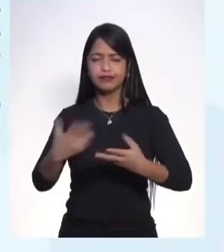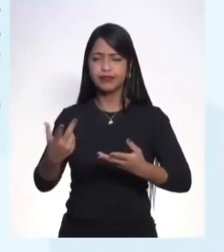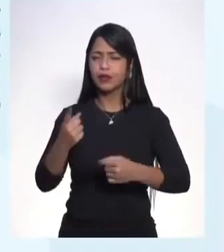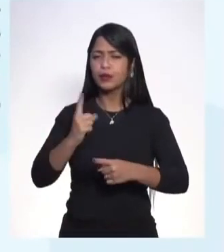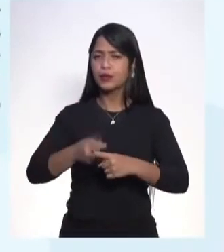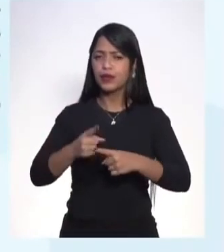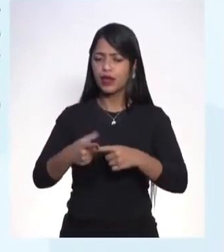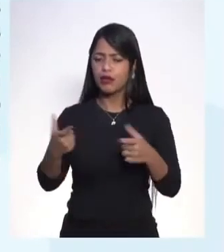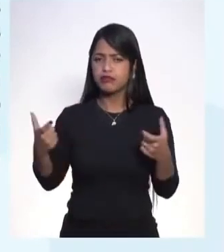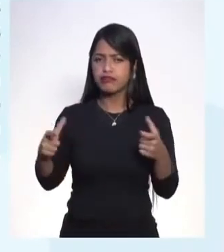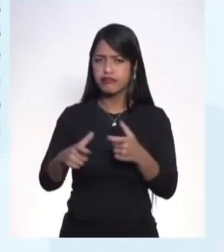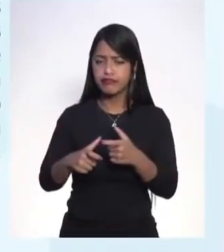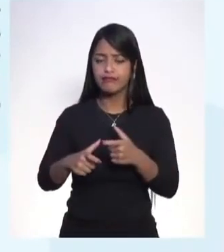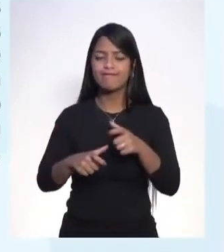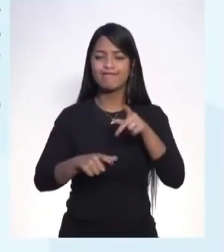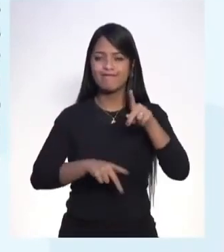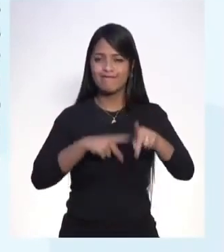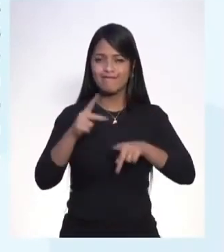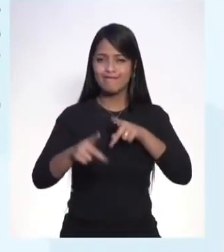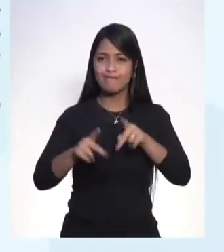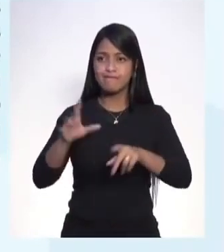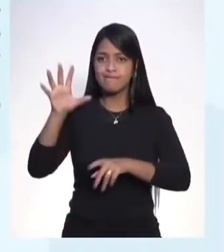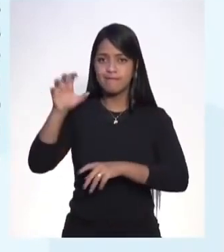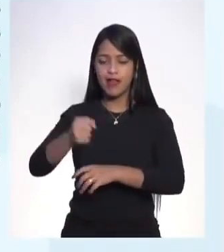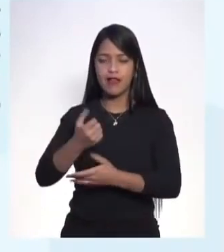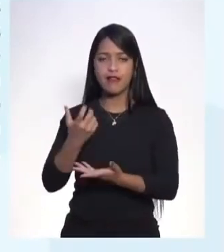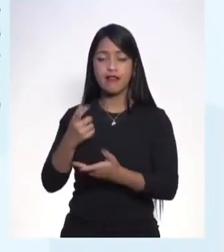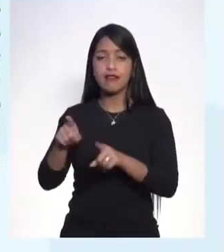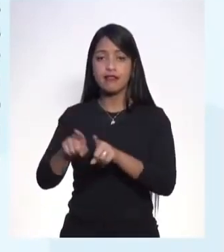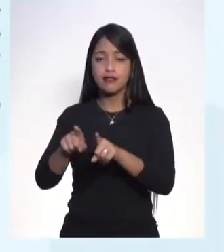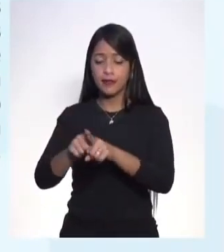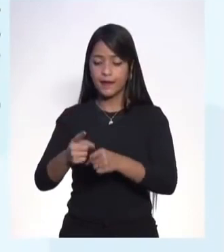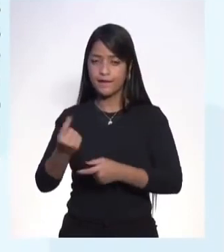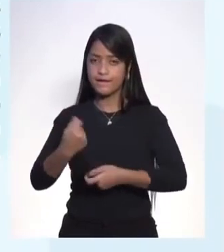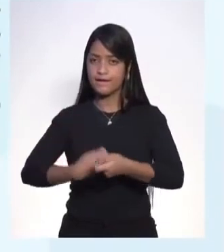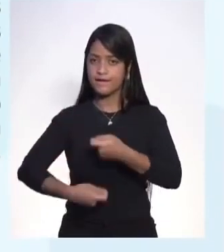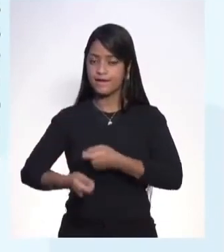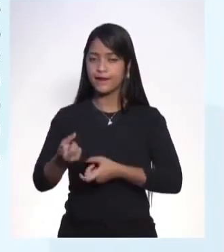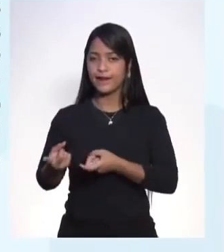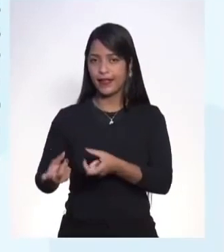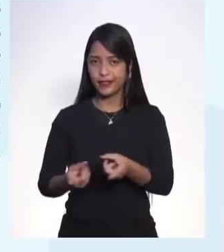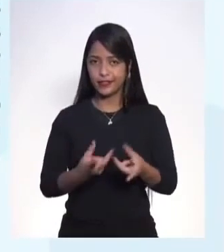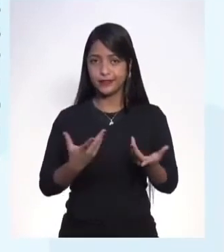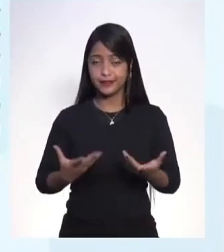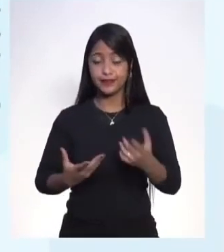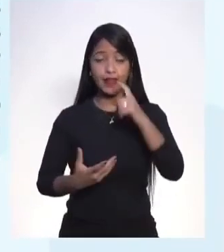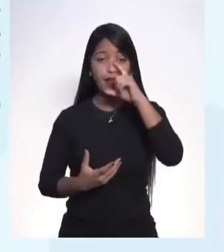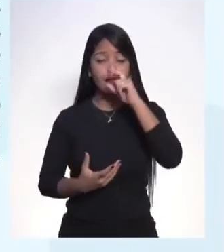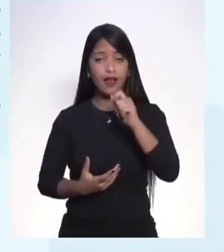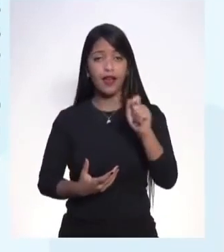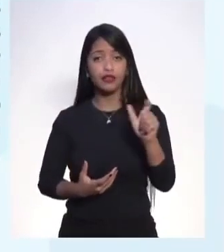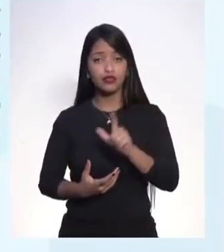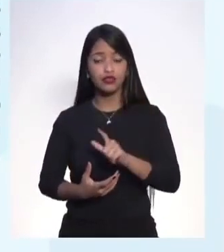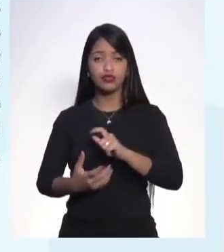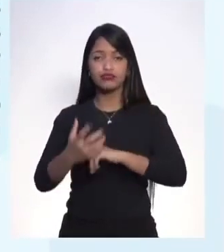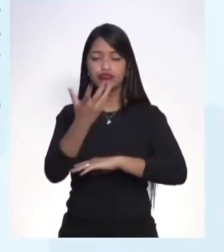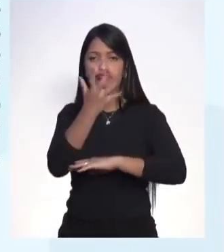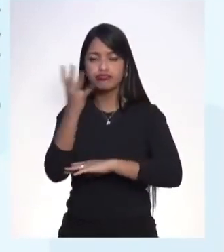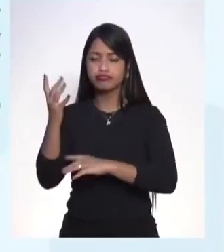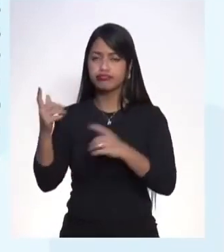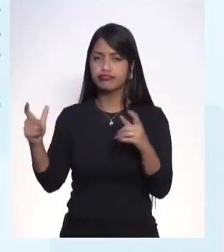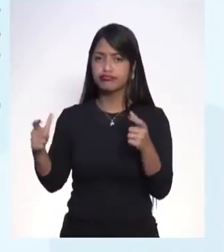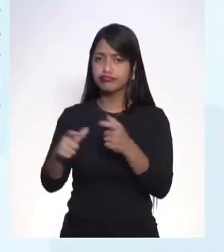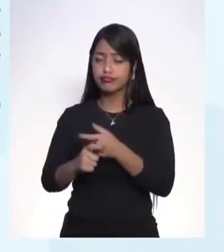populacional foram a caça e o comércio ilegal da espécie. Desde que a ararinha azul foi extinta na natureza,